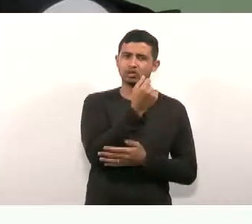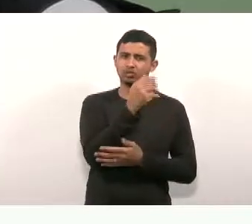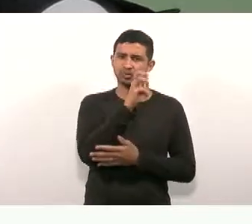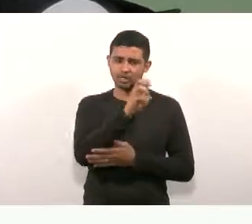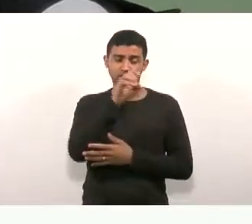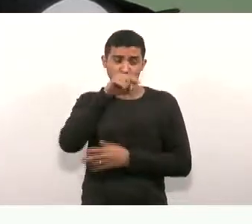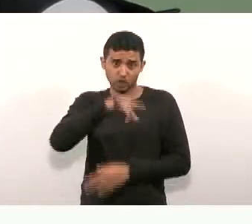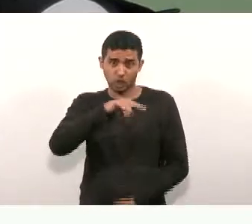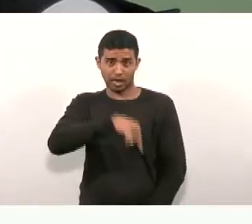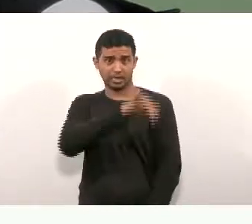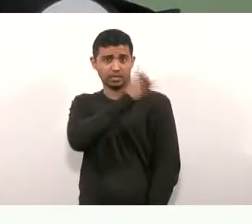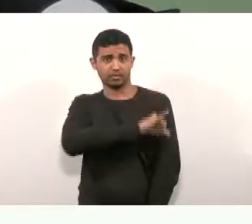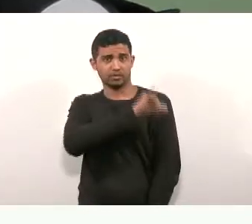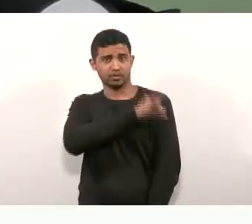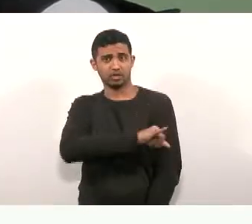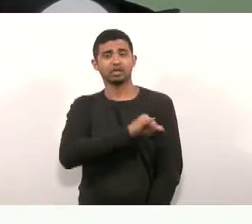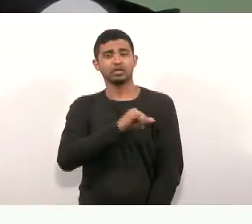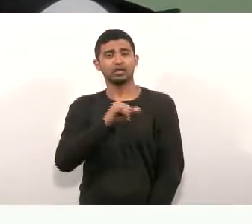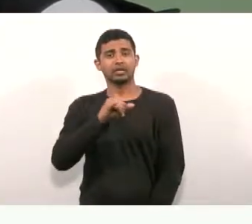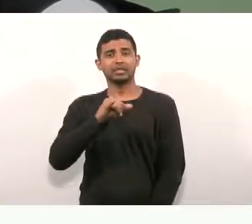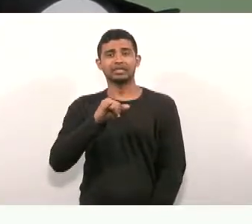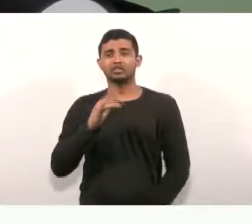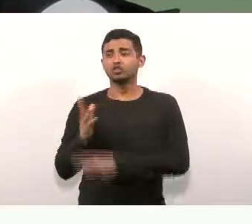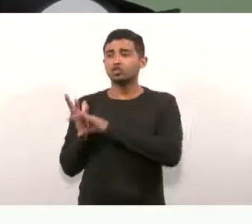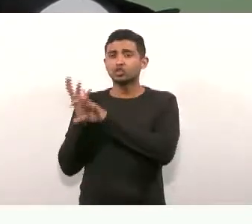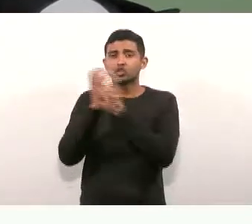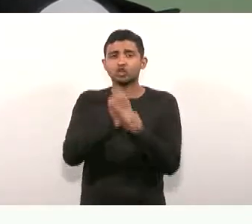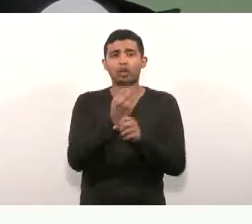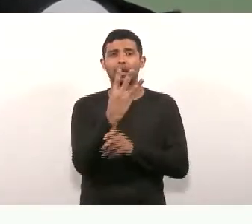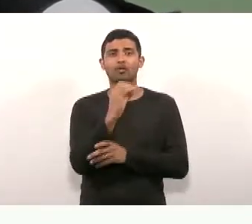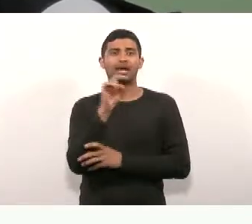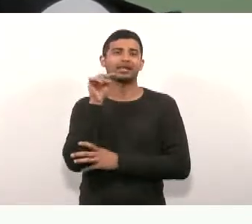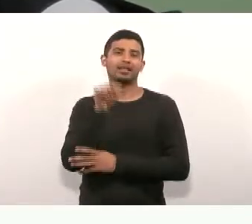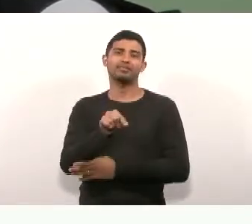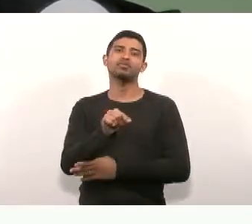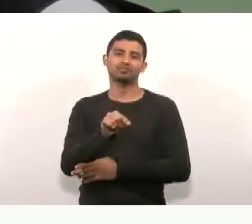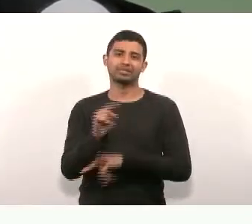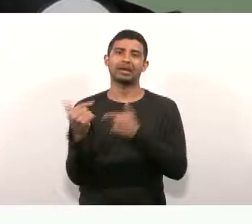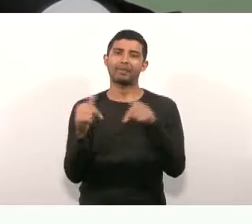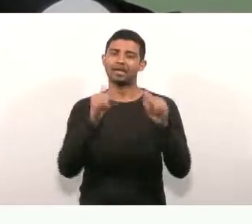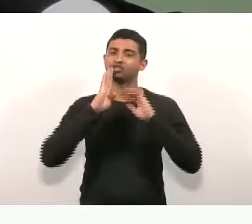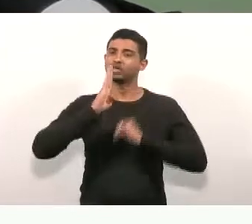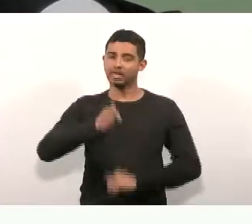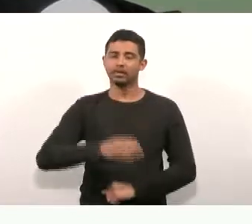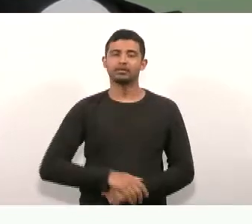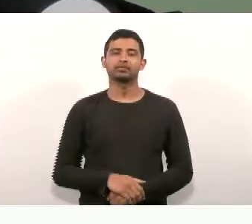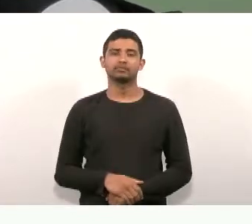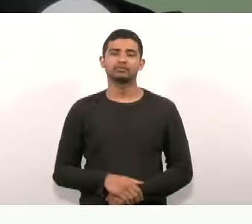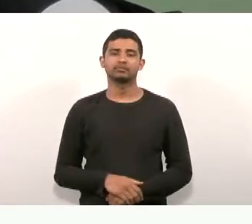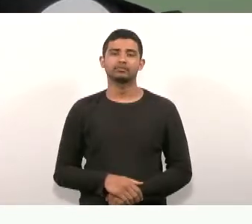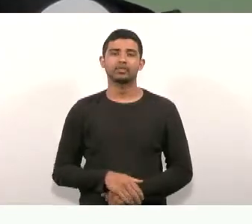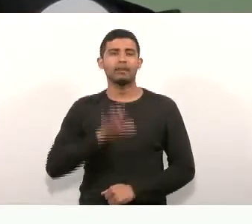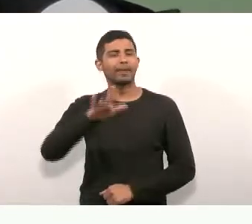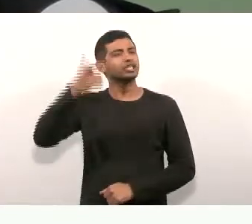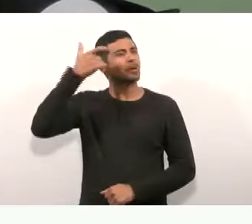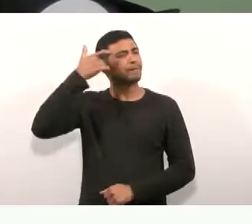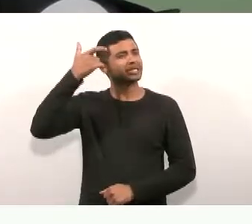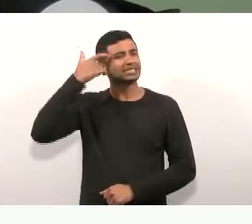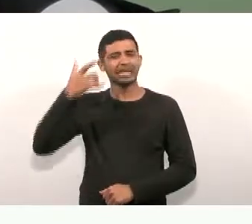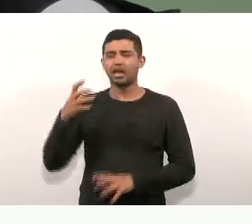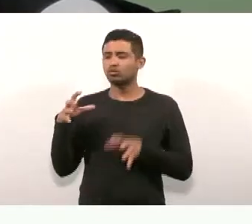de empregos diretos, foram quase 40 mil. Se contar o conjunto da cadeia